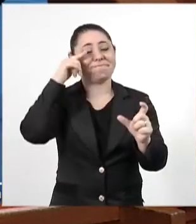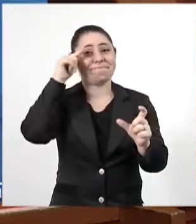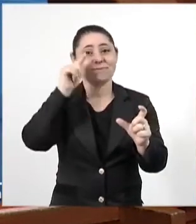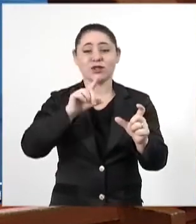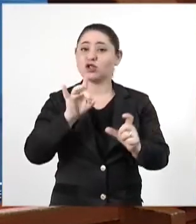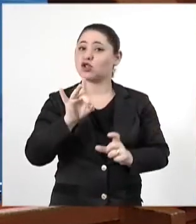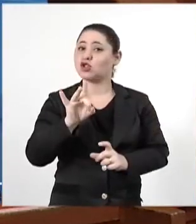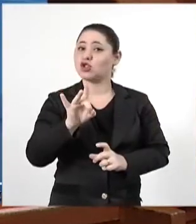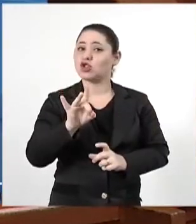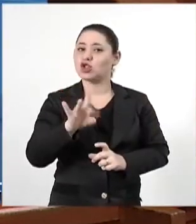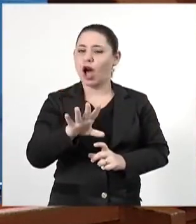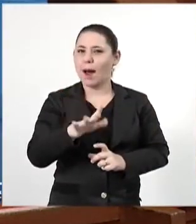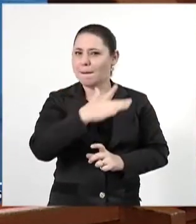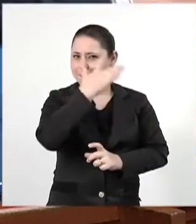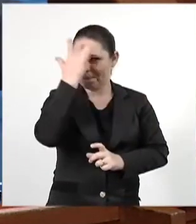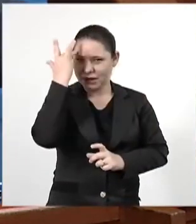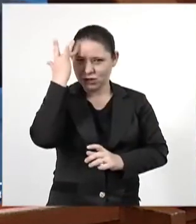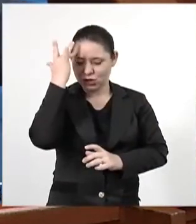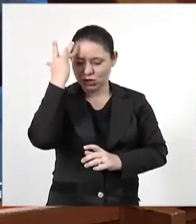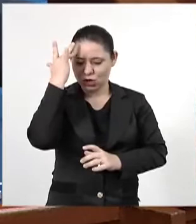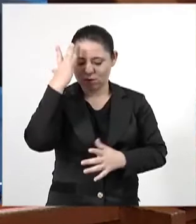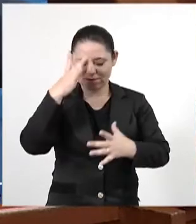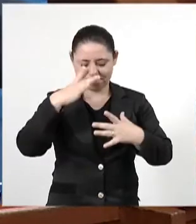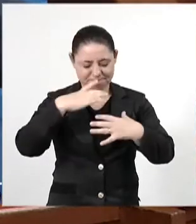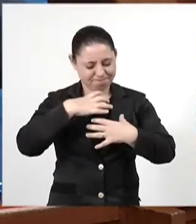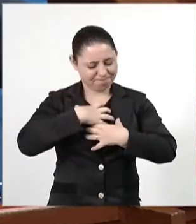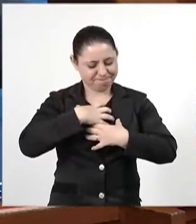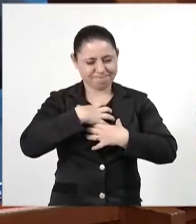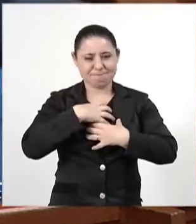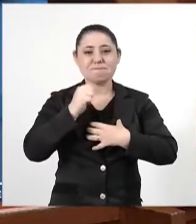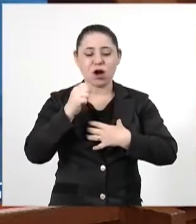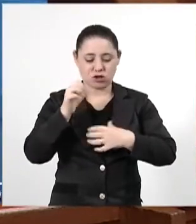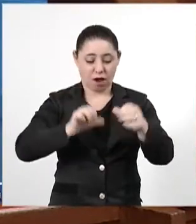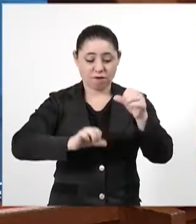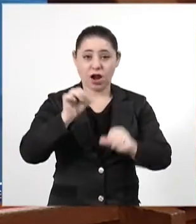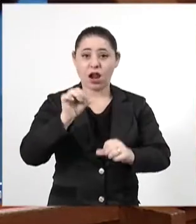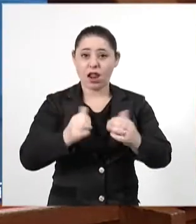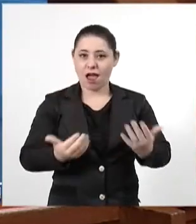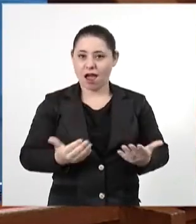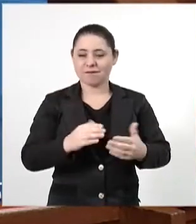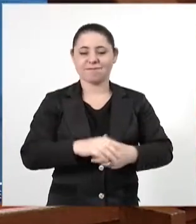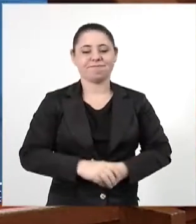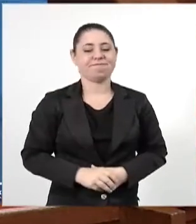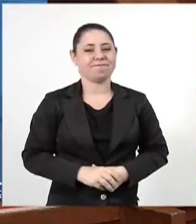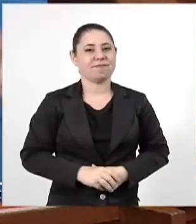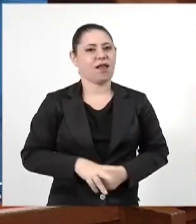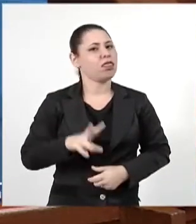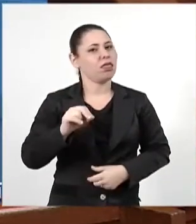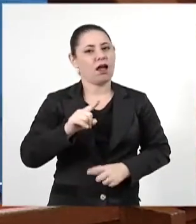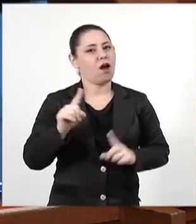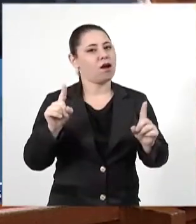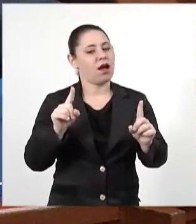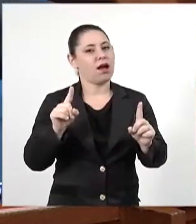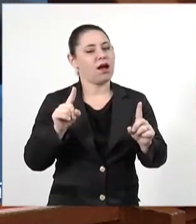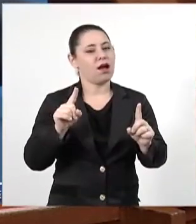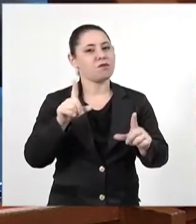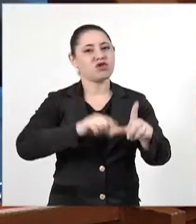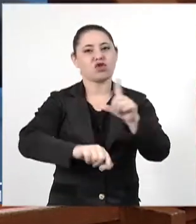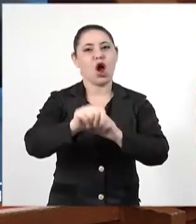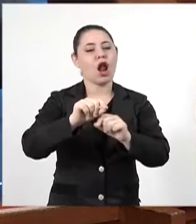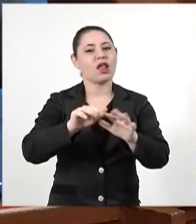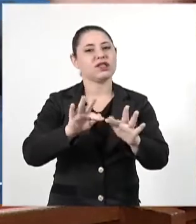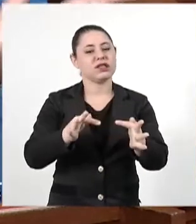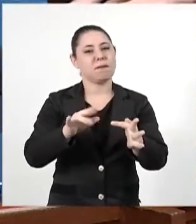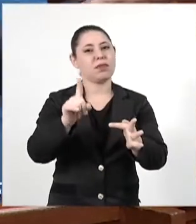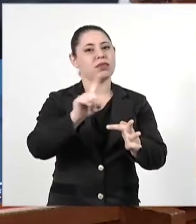só espíritos superiores e elevados às vezes podem avaliar. Então, não é um processo seletivo